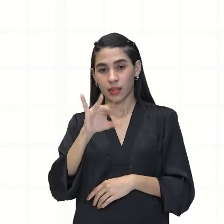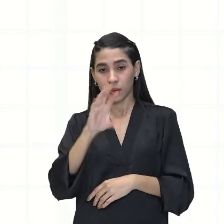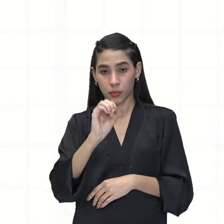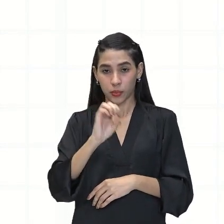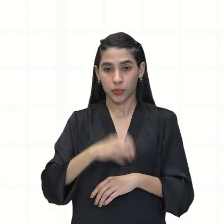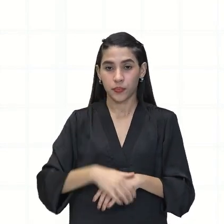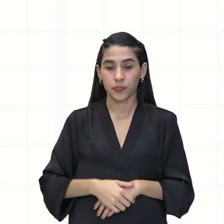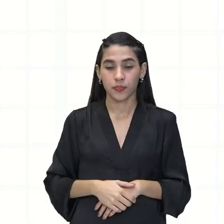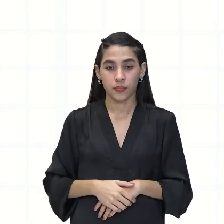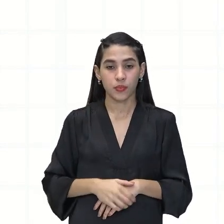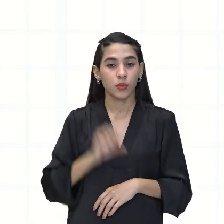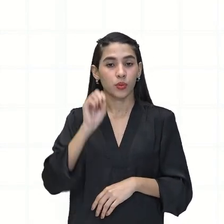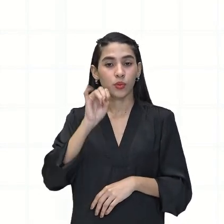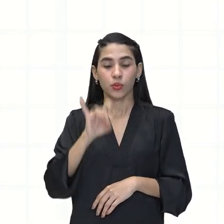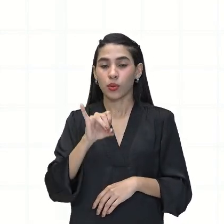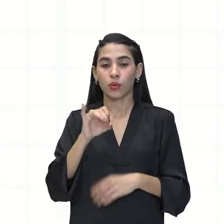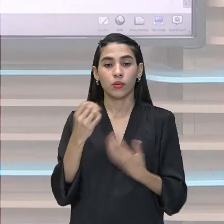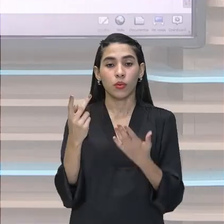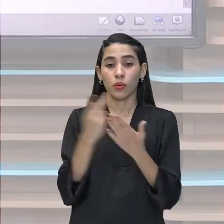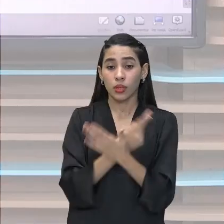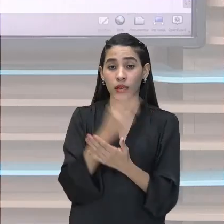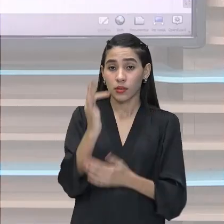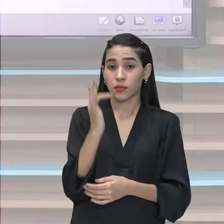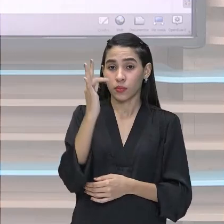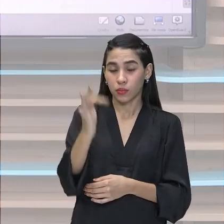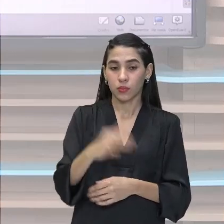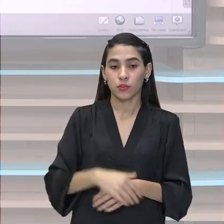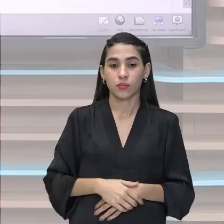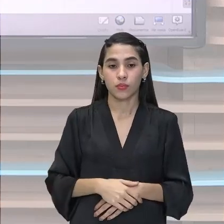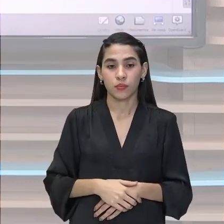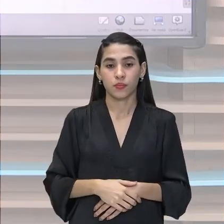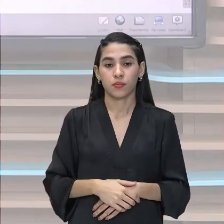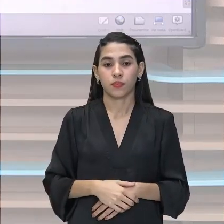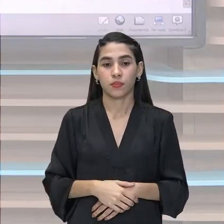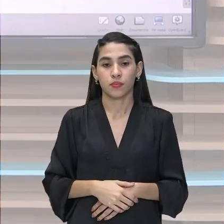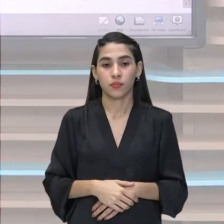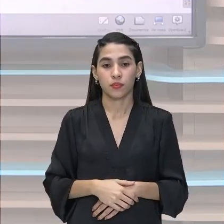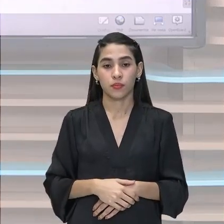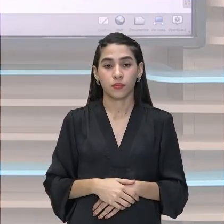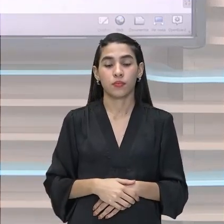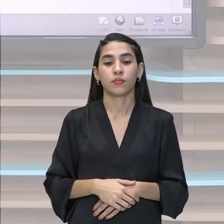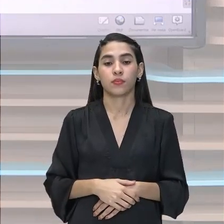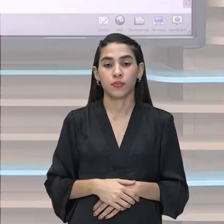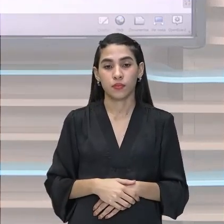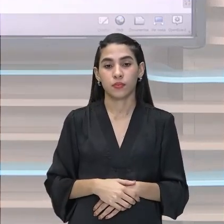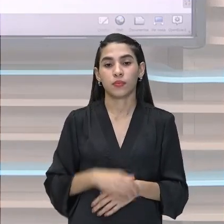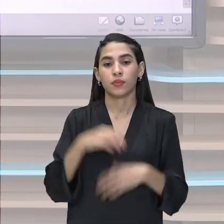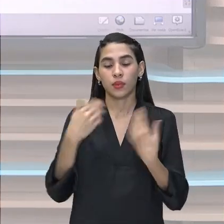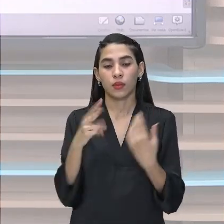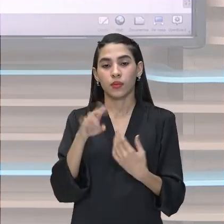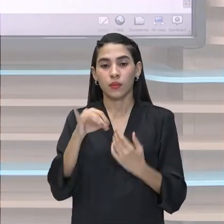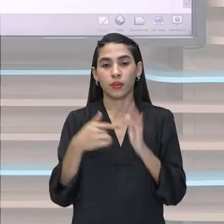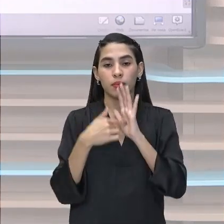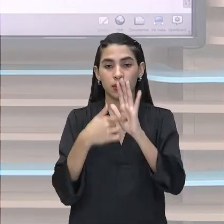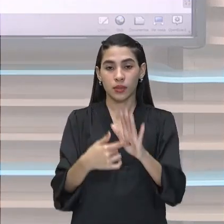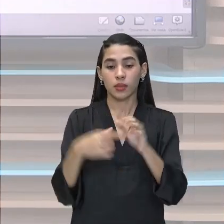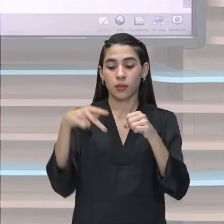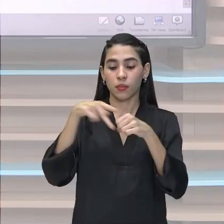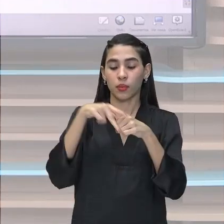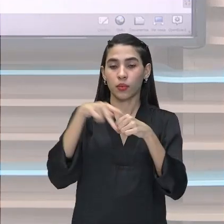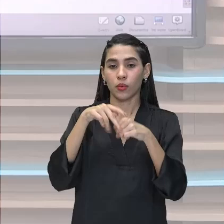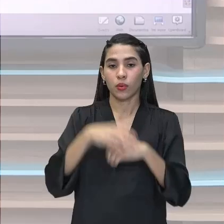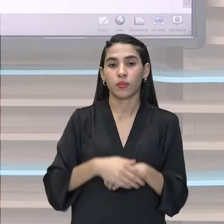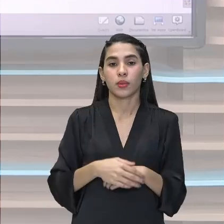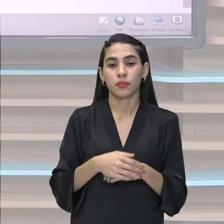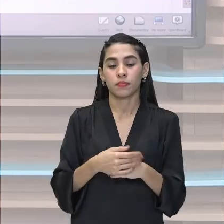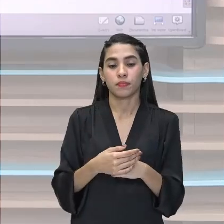pretérito. Só acontece no futuro. É só botar assim na cabeça. Mesóclise vai aparecer o pronome no